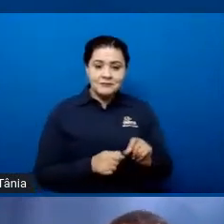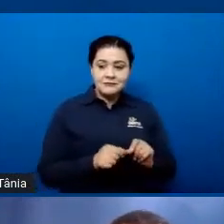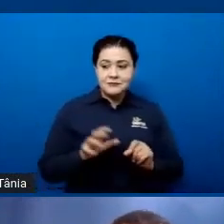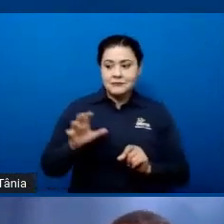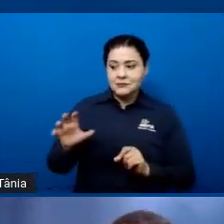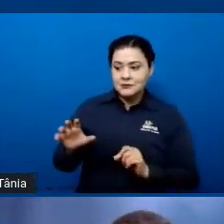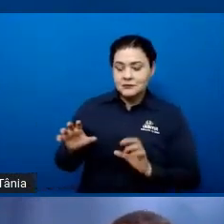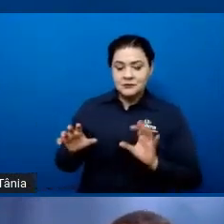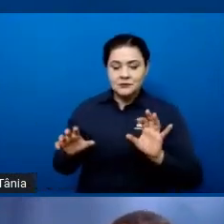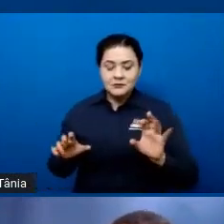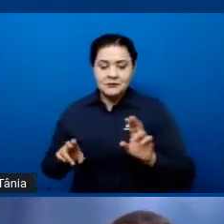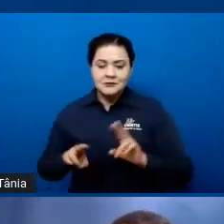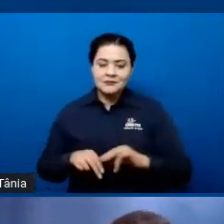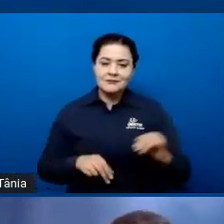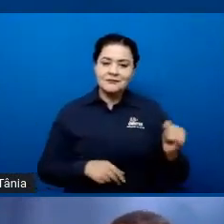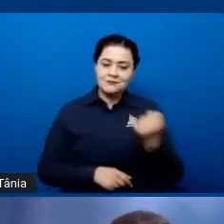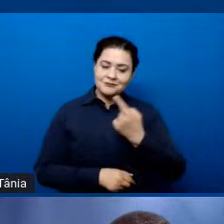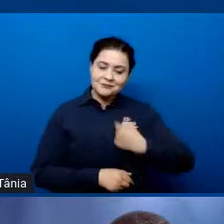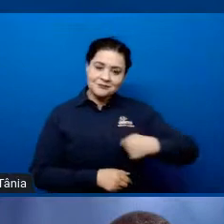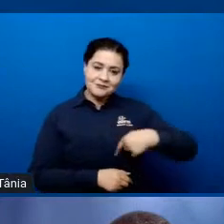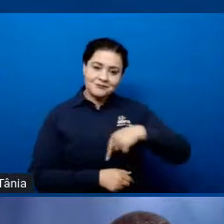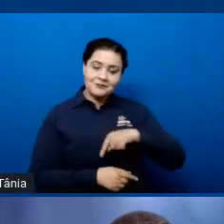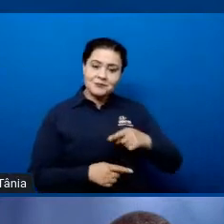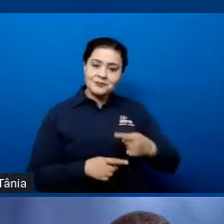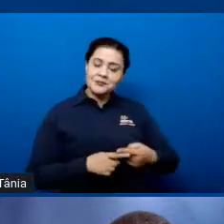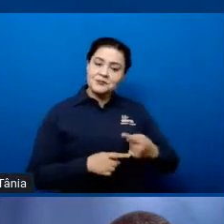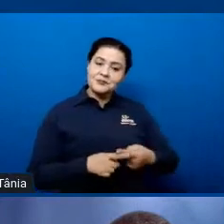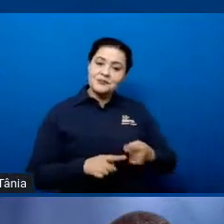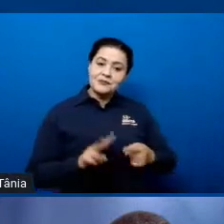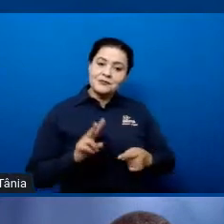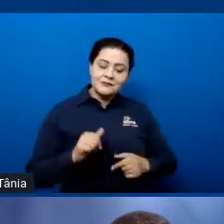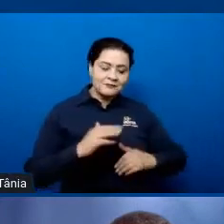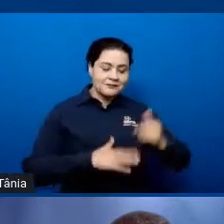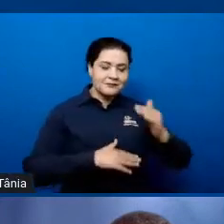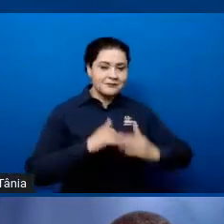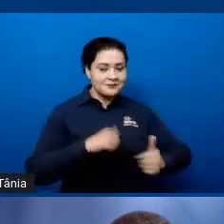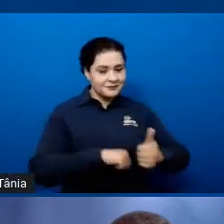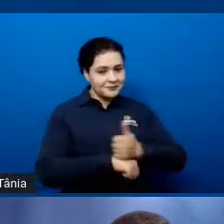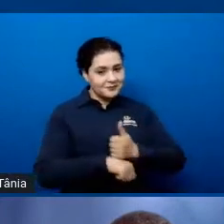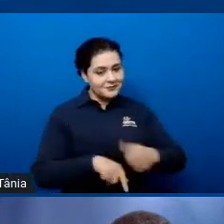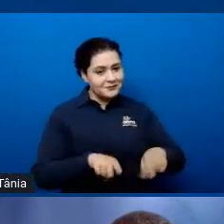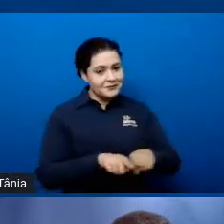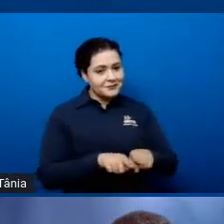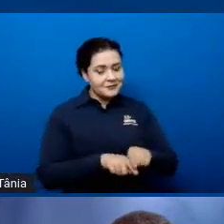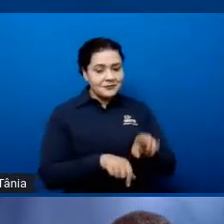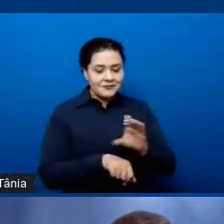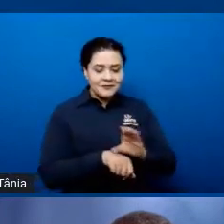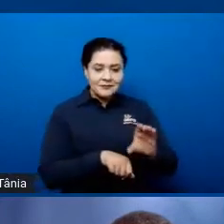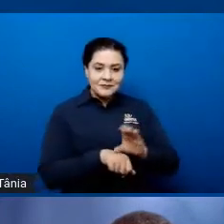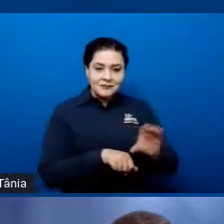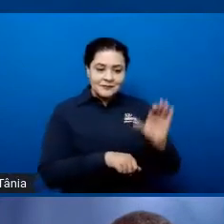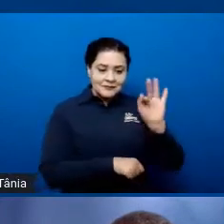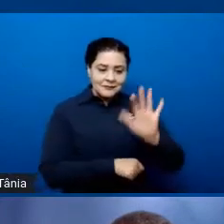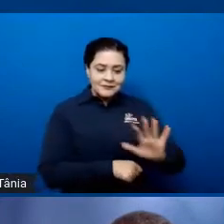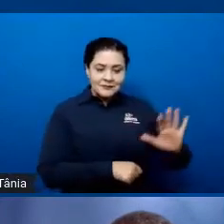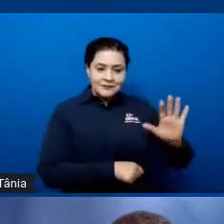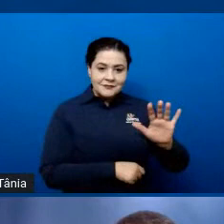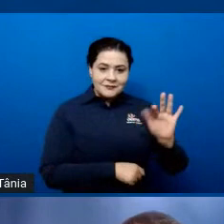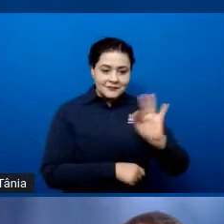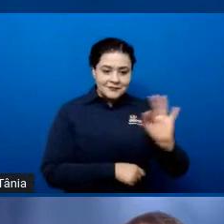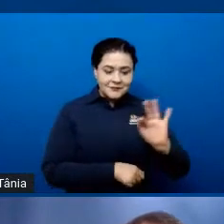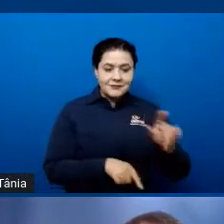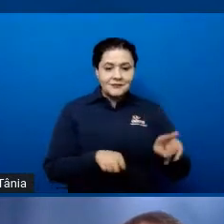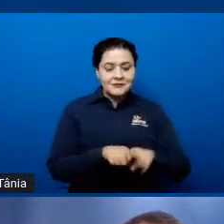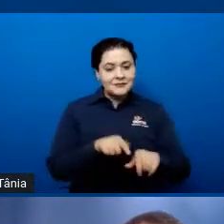forma. É isso que importa para a gente. E aí a gente vai ter profissionais formados pelos cursos de graduação aí que vão poder